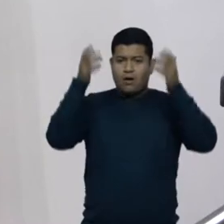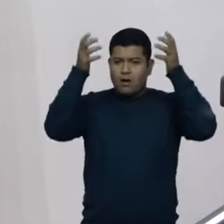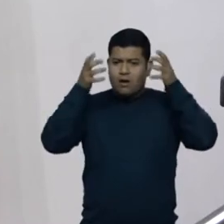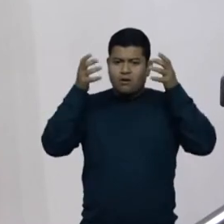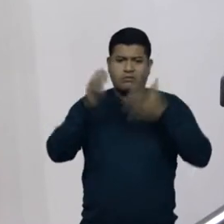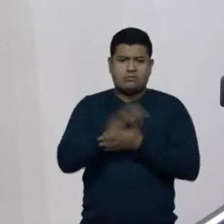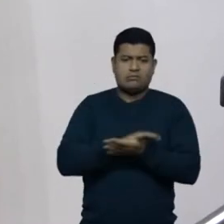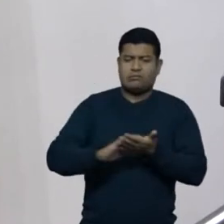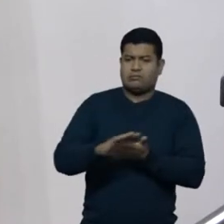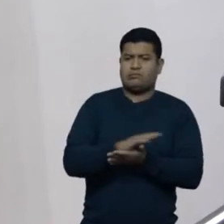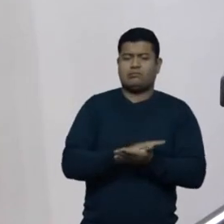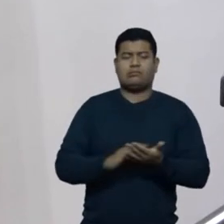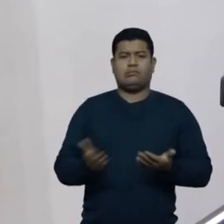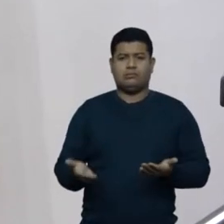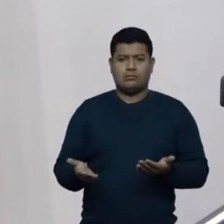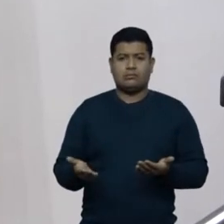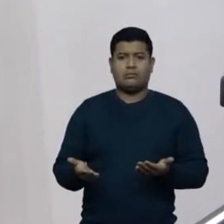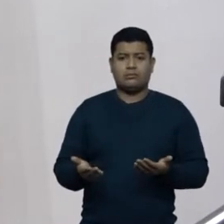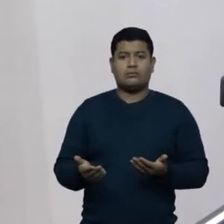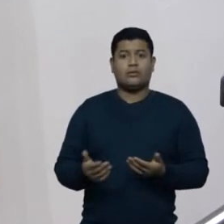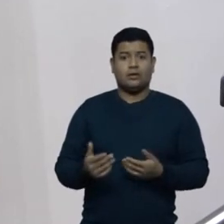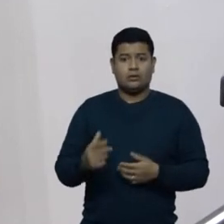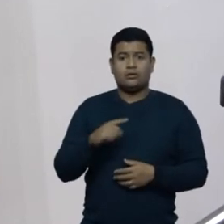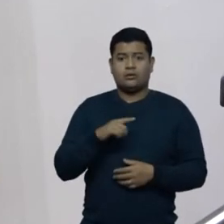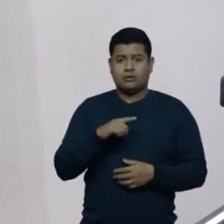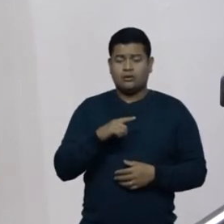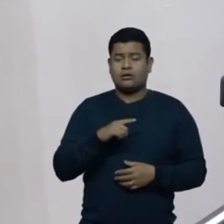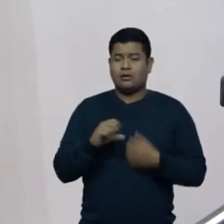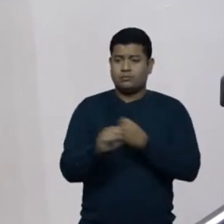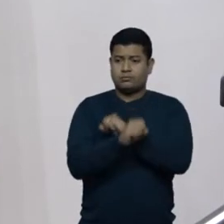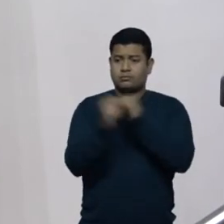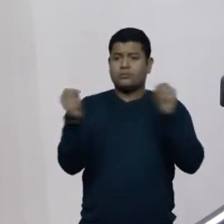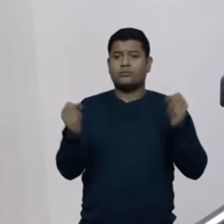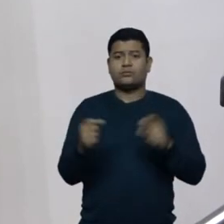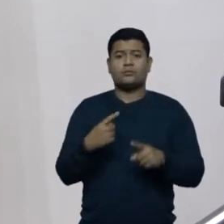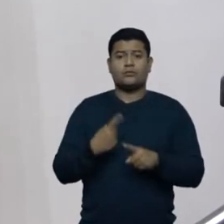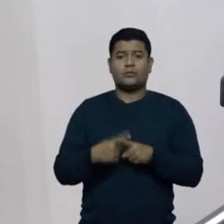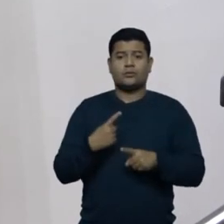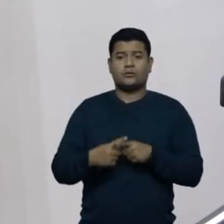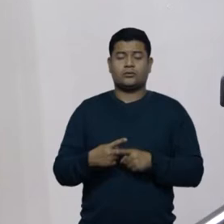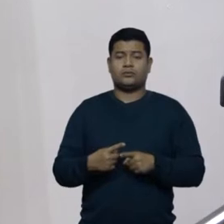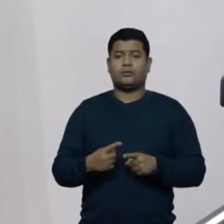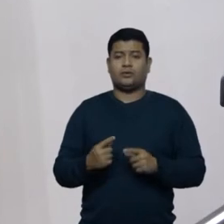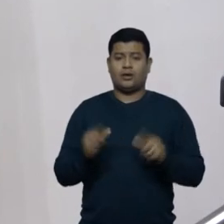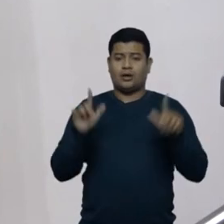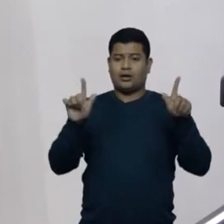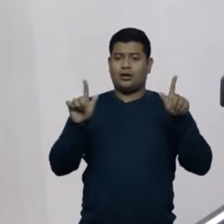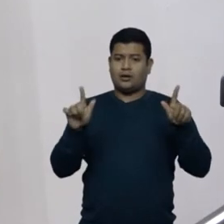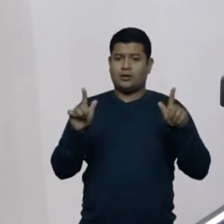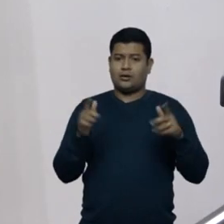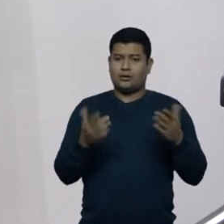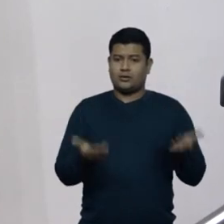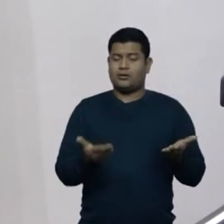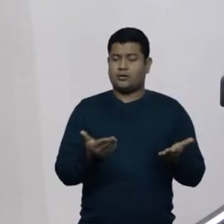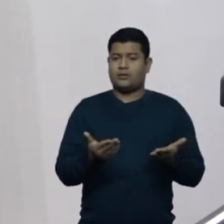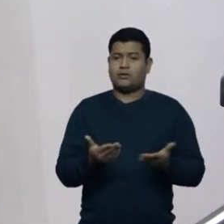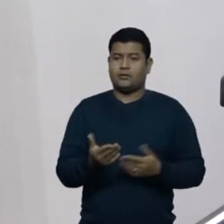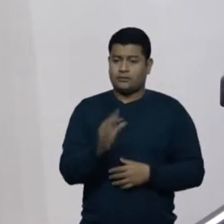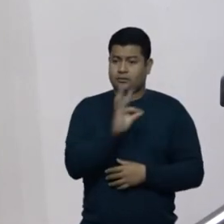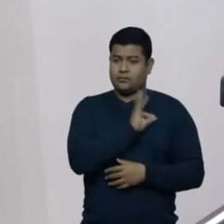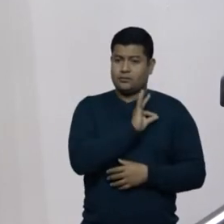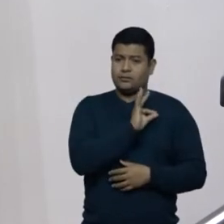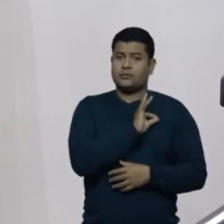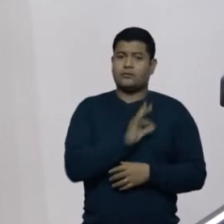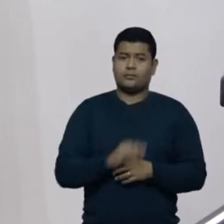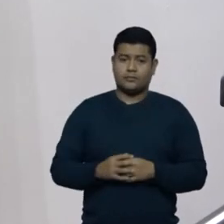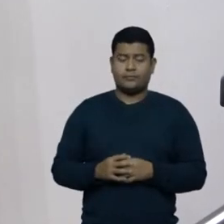roupa. Nós tivemos absurdos quando teve a ausência da segurança pública da